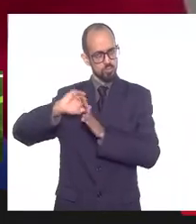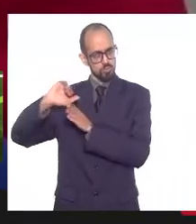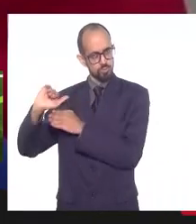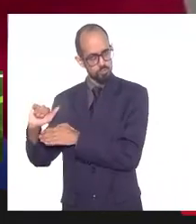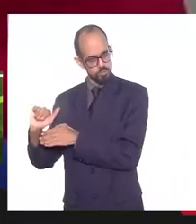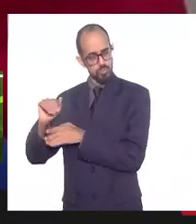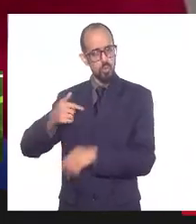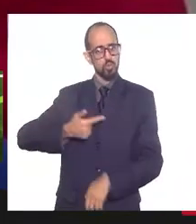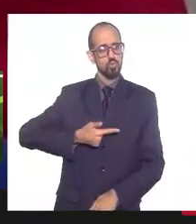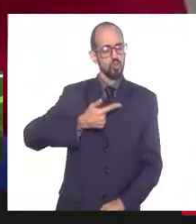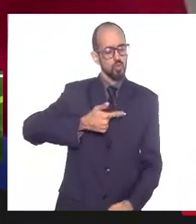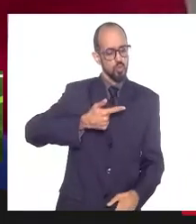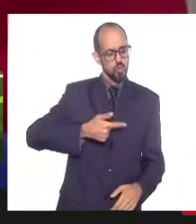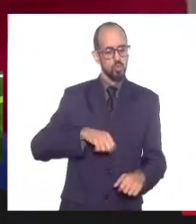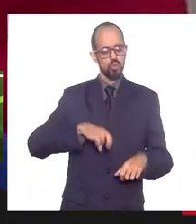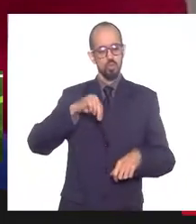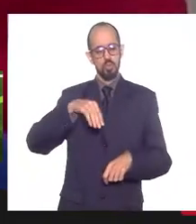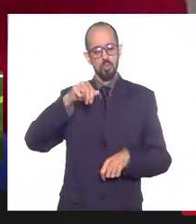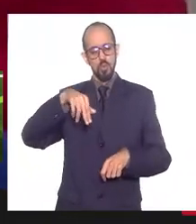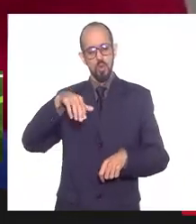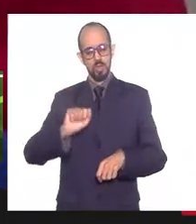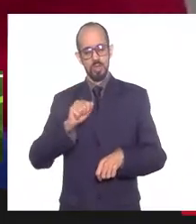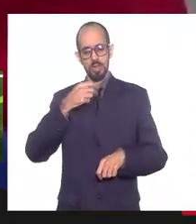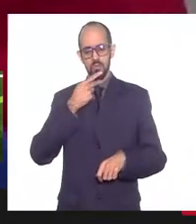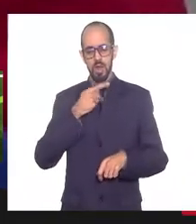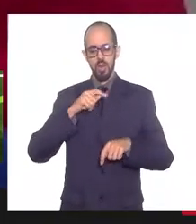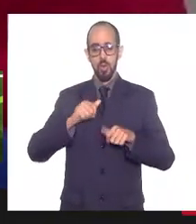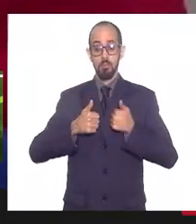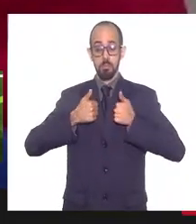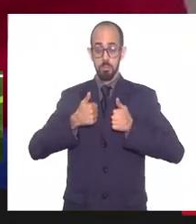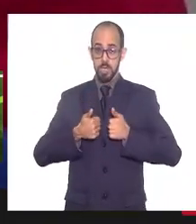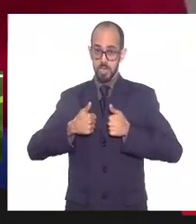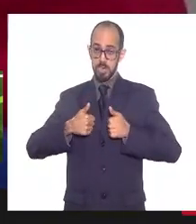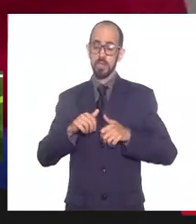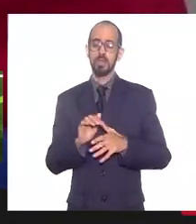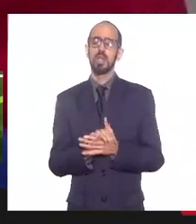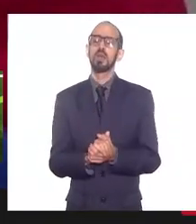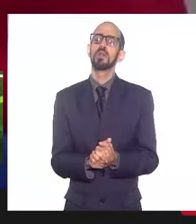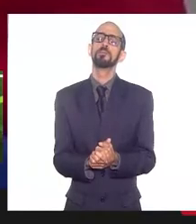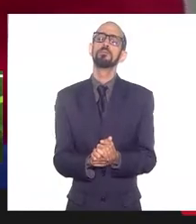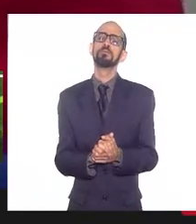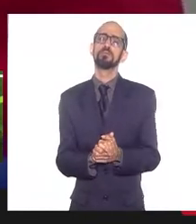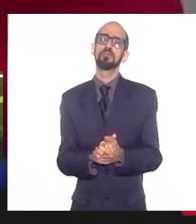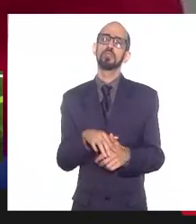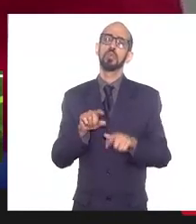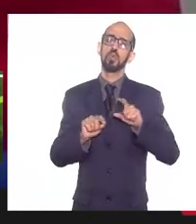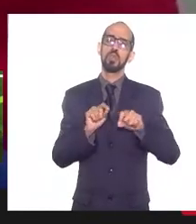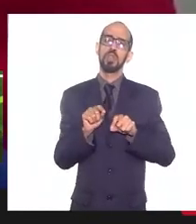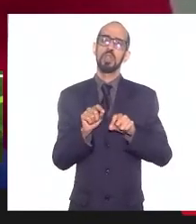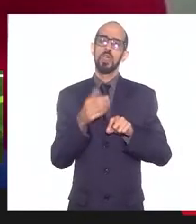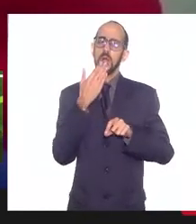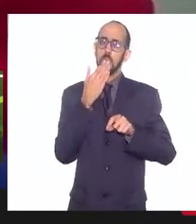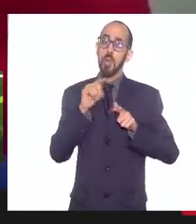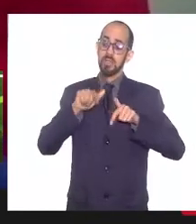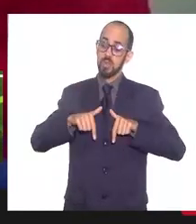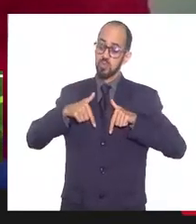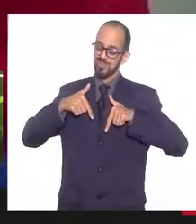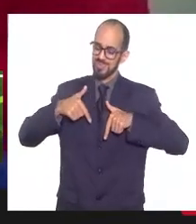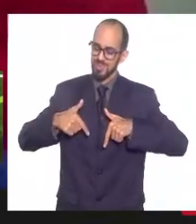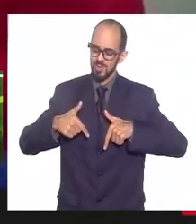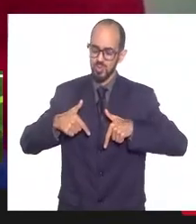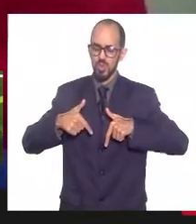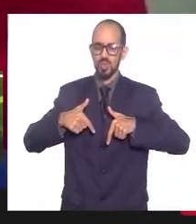e acho que a deputada Mônica Francisco trouxe essa reflexão, é quais são os atores que nós